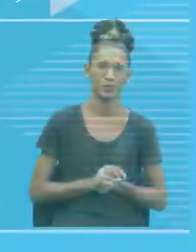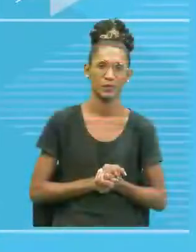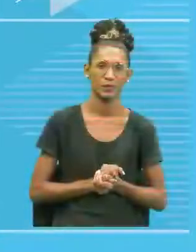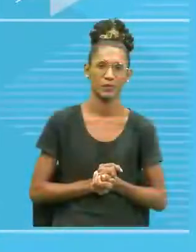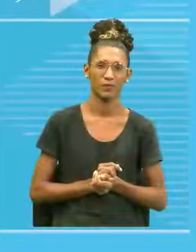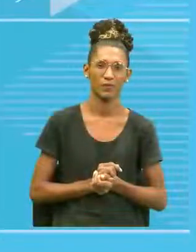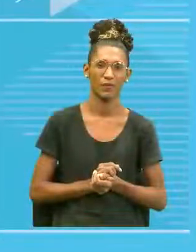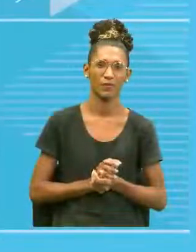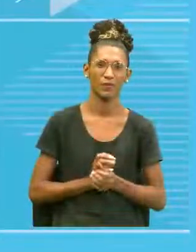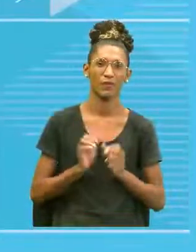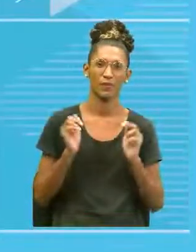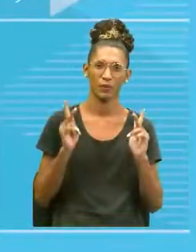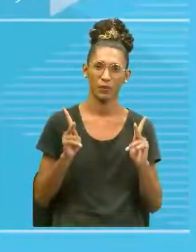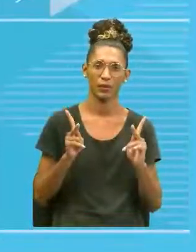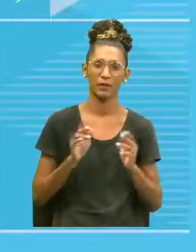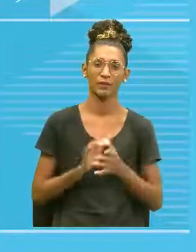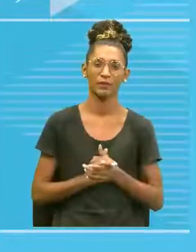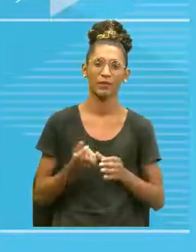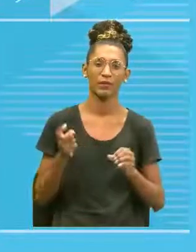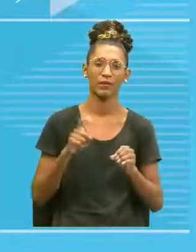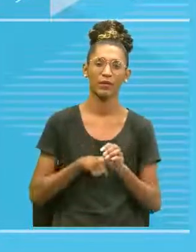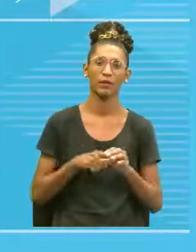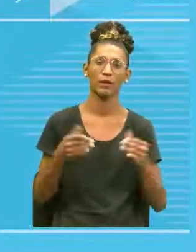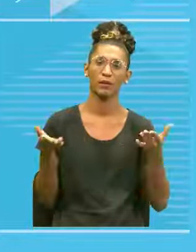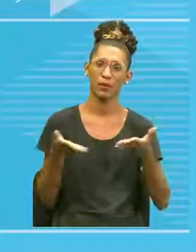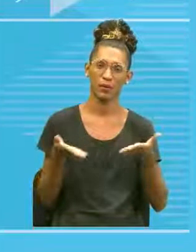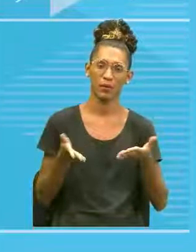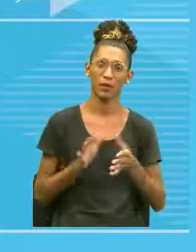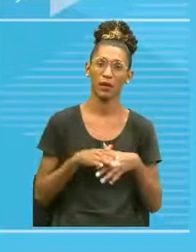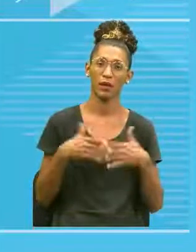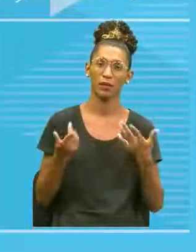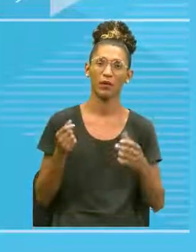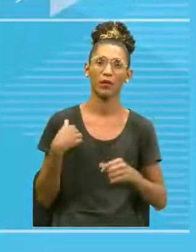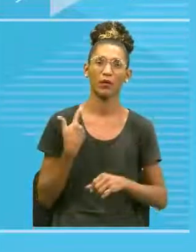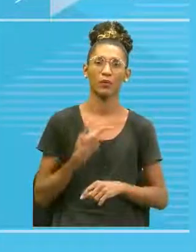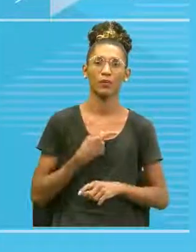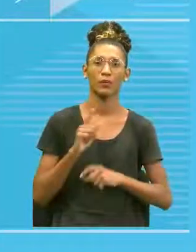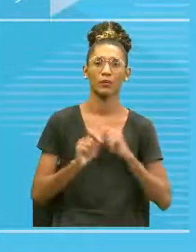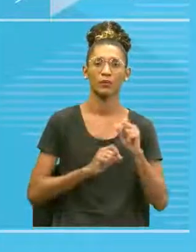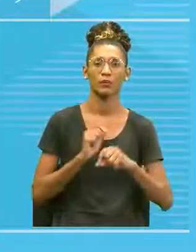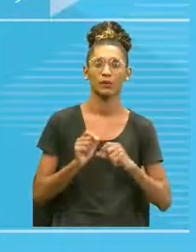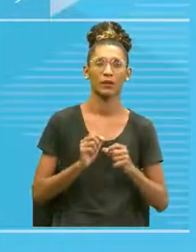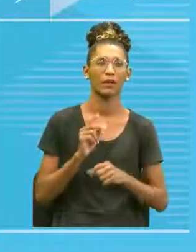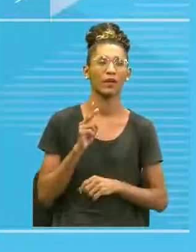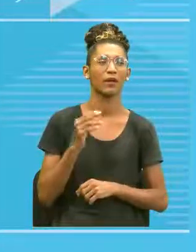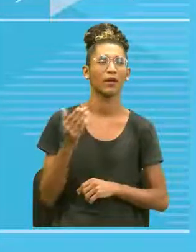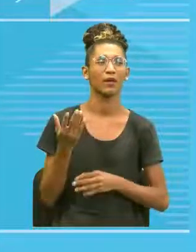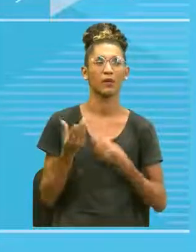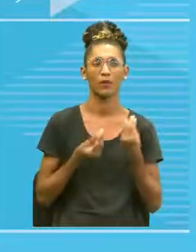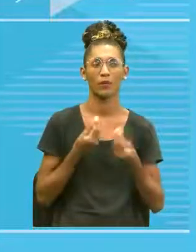o ok então aí a gente vai lá